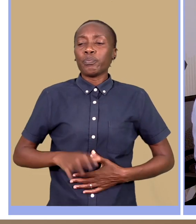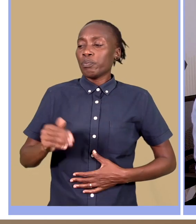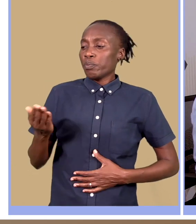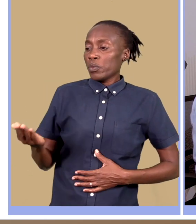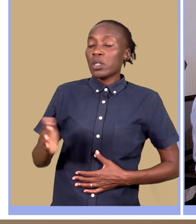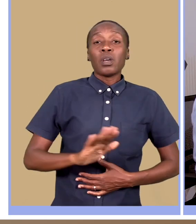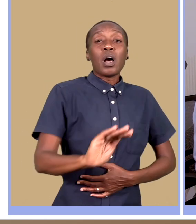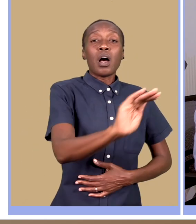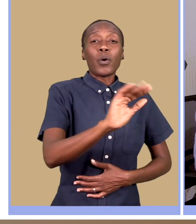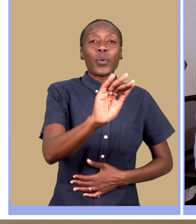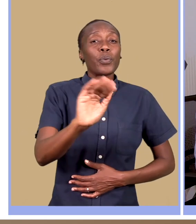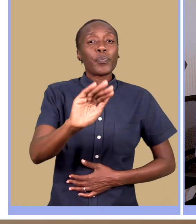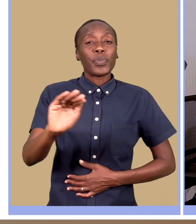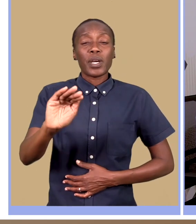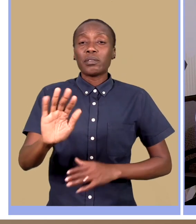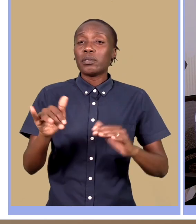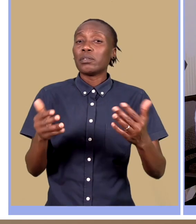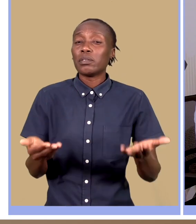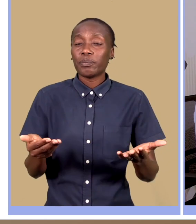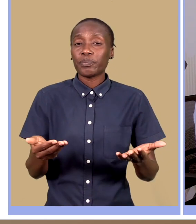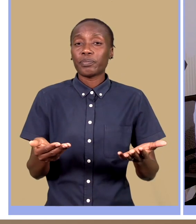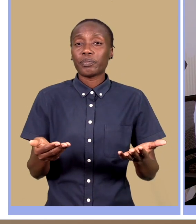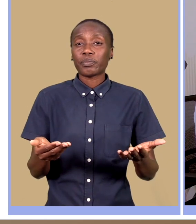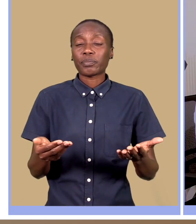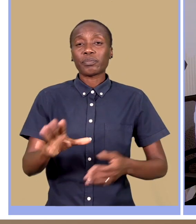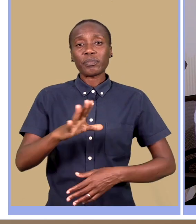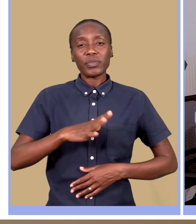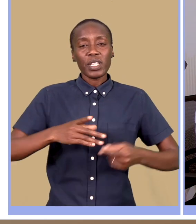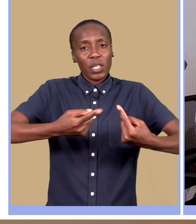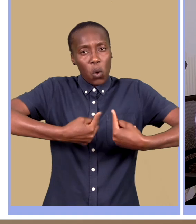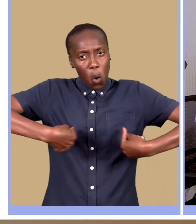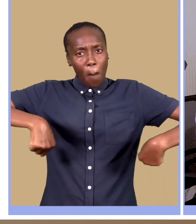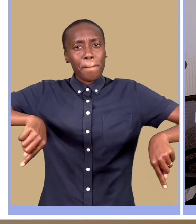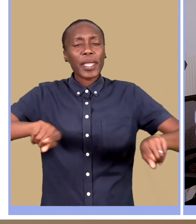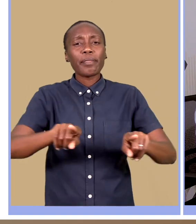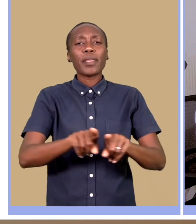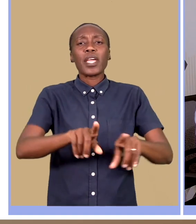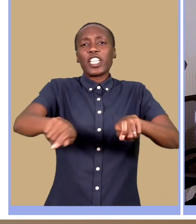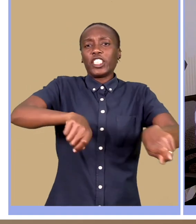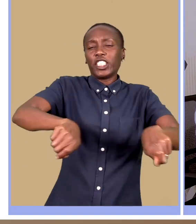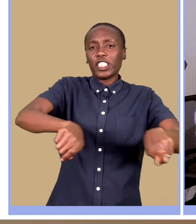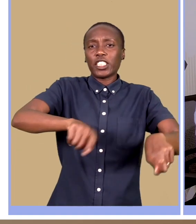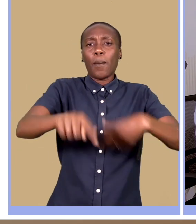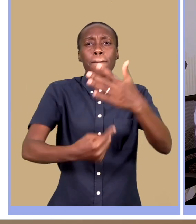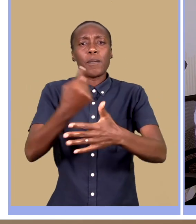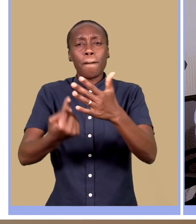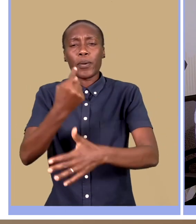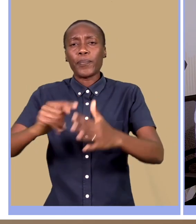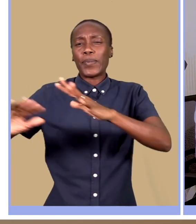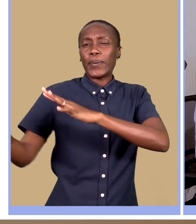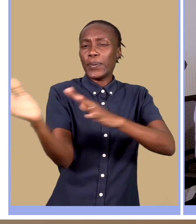comunidade, nós temos reparado que existem comitês de gestão de risco, de